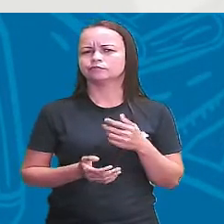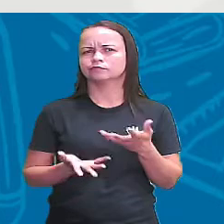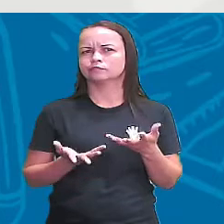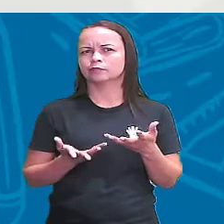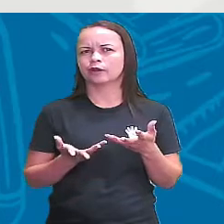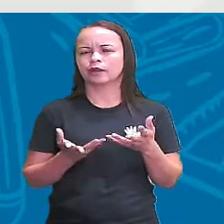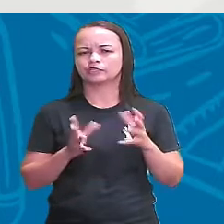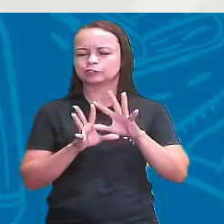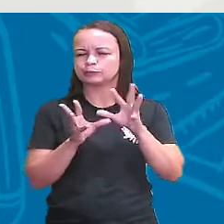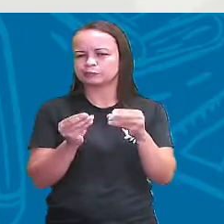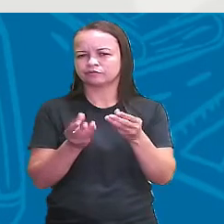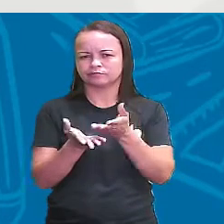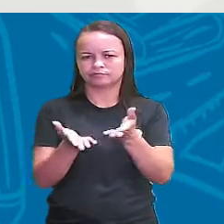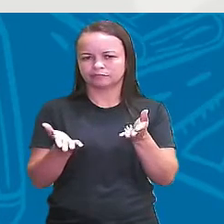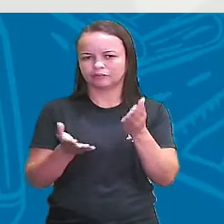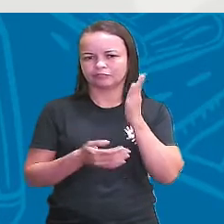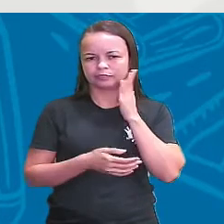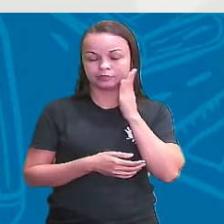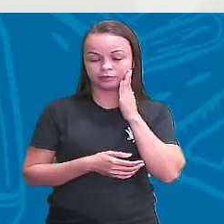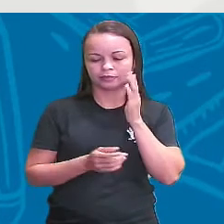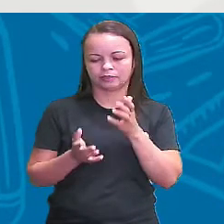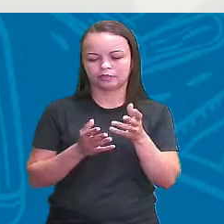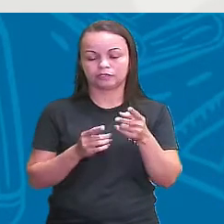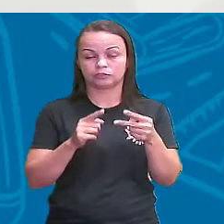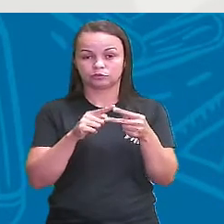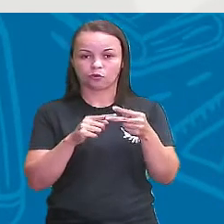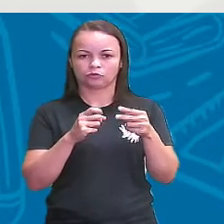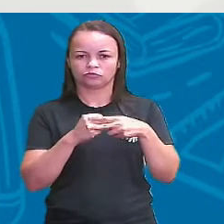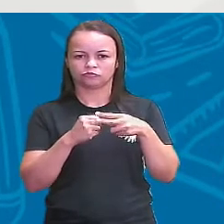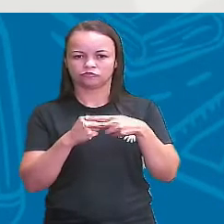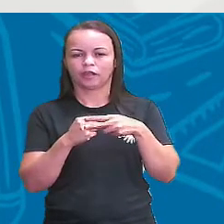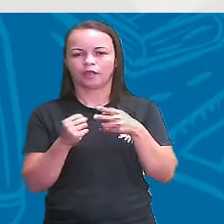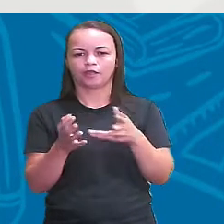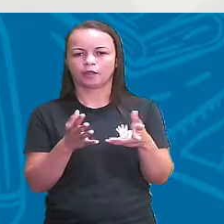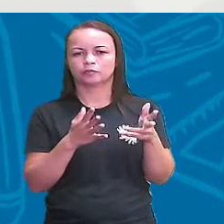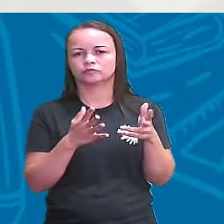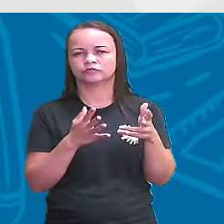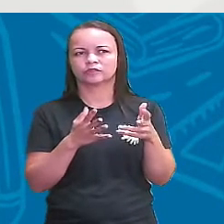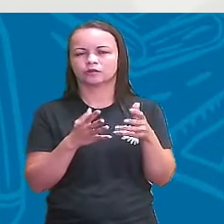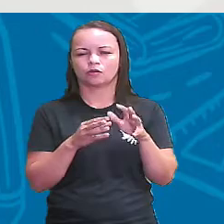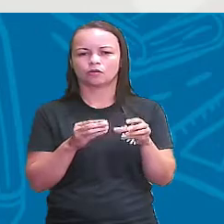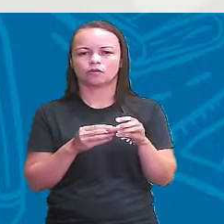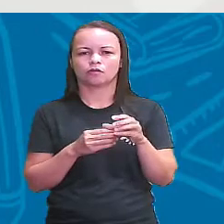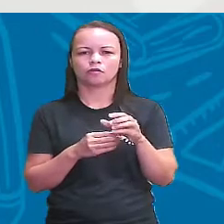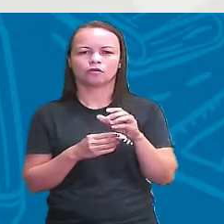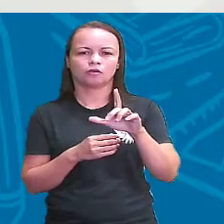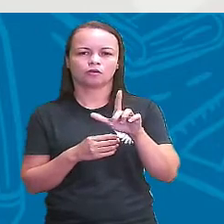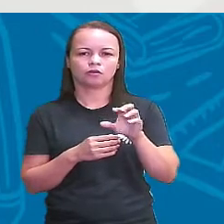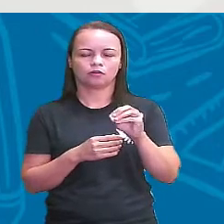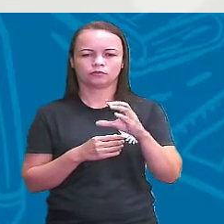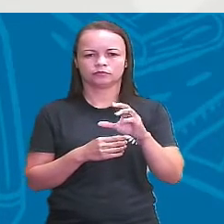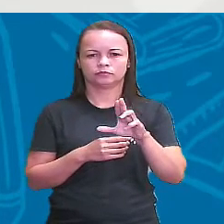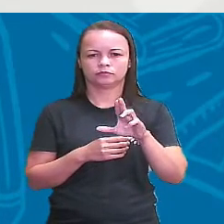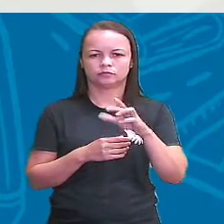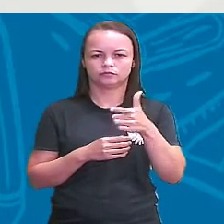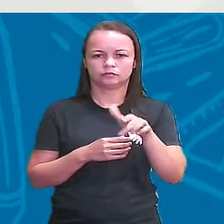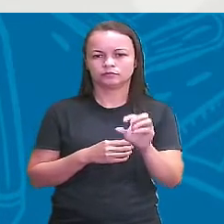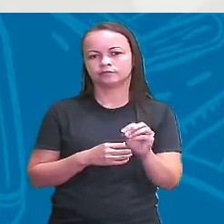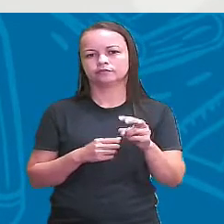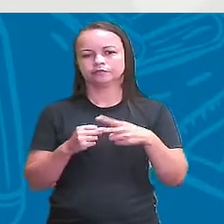para simplificar para vocês, dois verbos, é como se fosse uma locução verbal, vamos dizer assim, tá? Então,